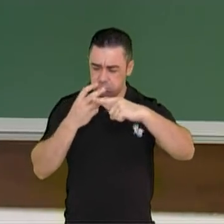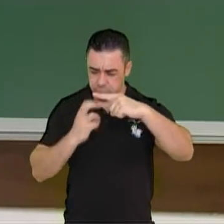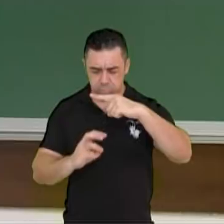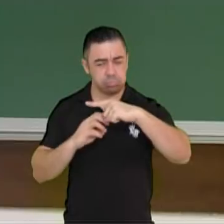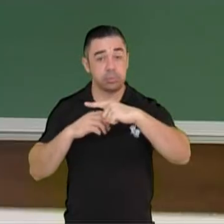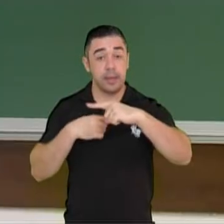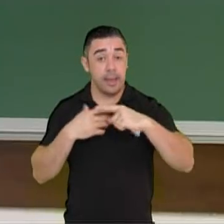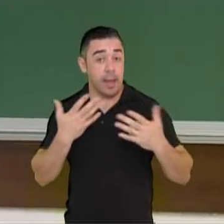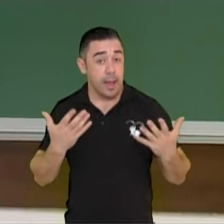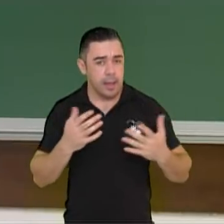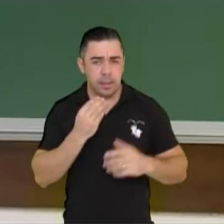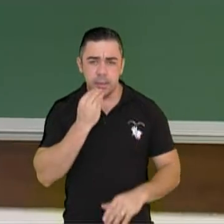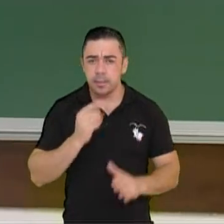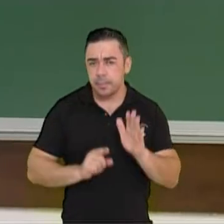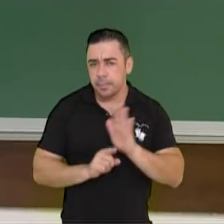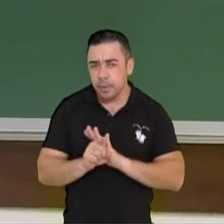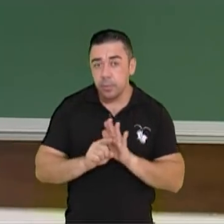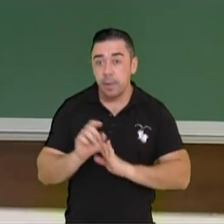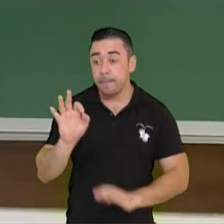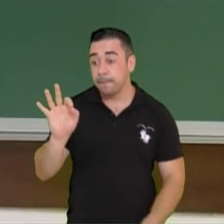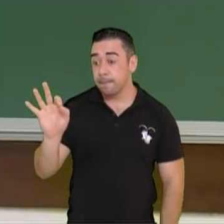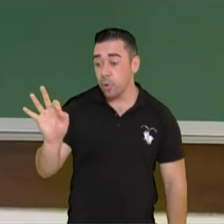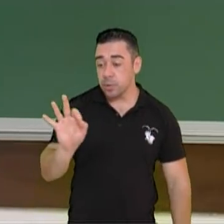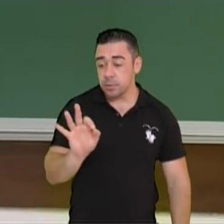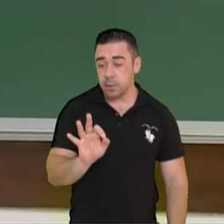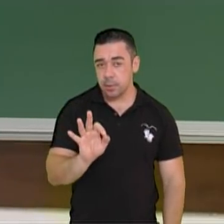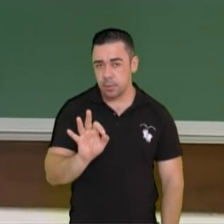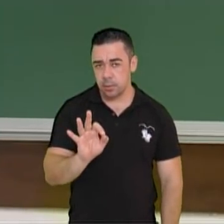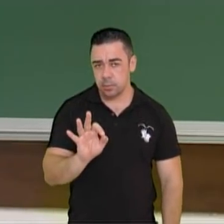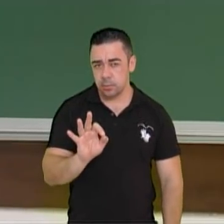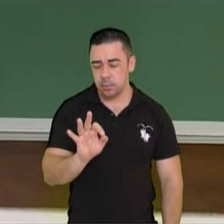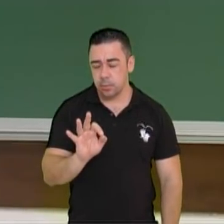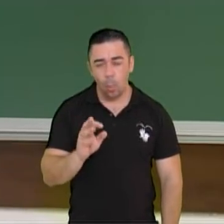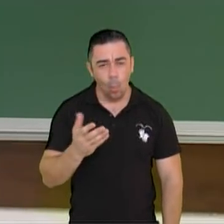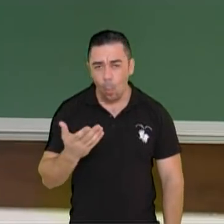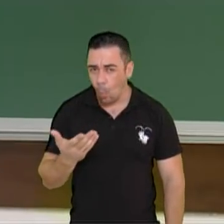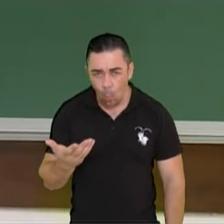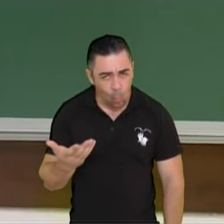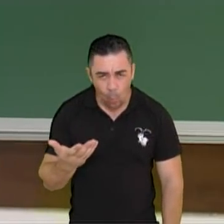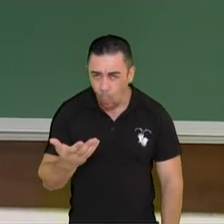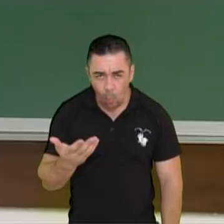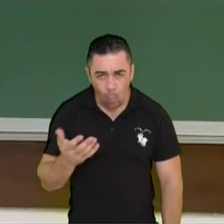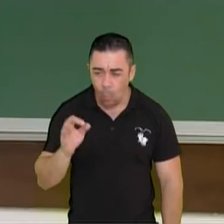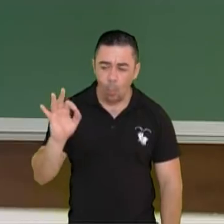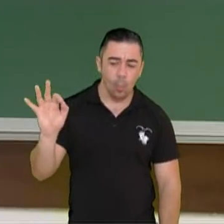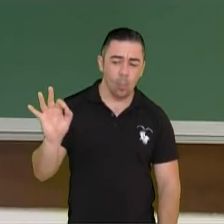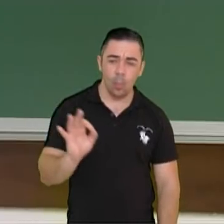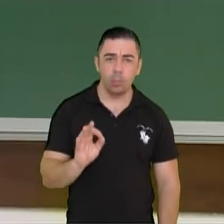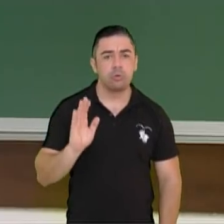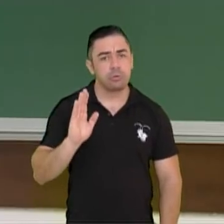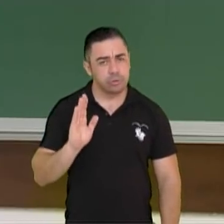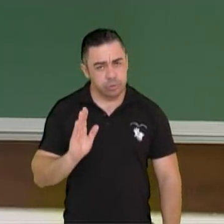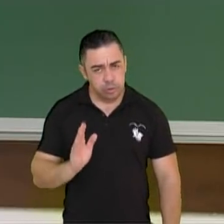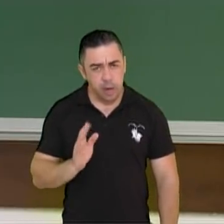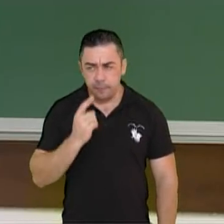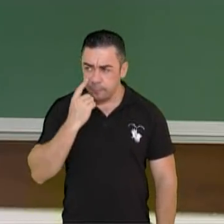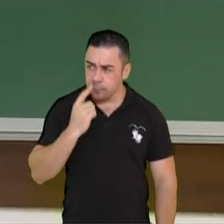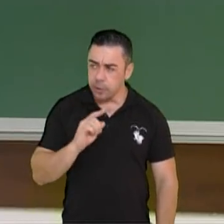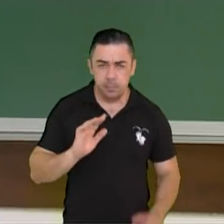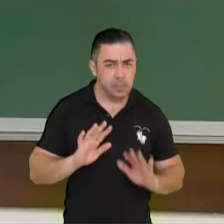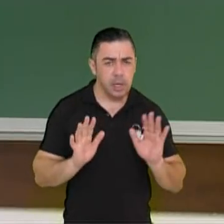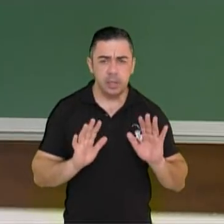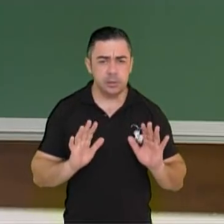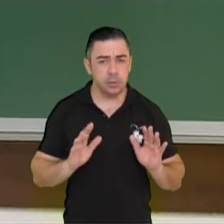em porcentagem. O que será que é isso, prof? Porque eu já ouvi falar, mas não